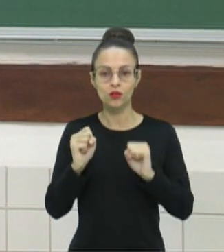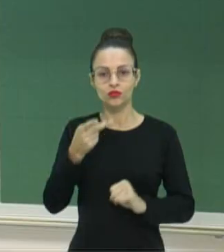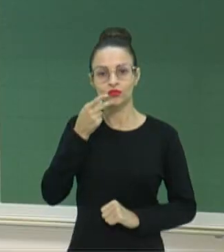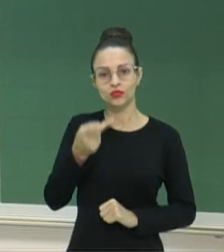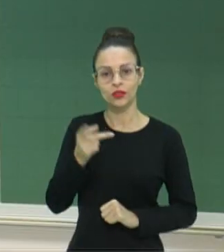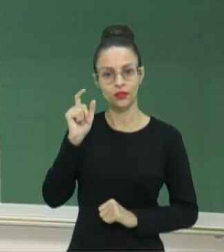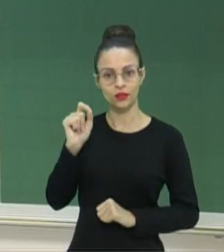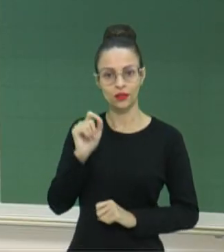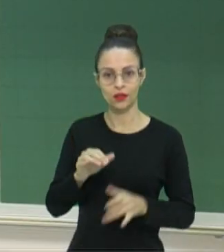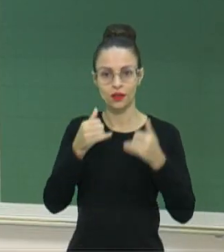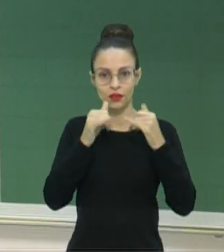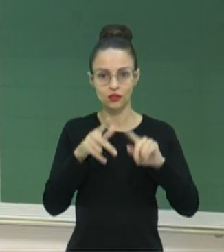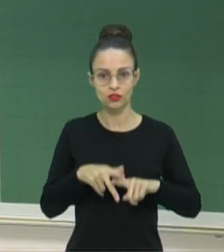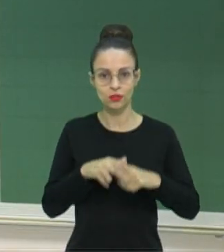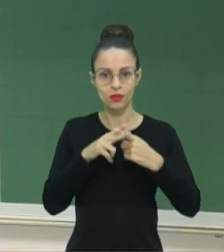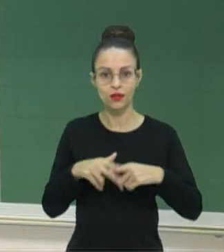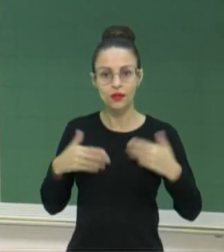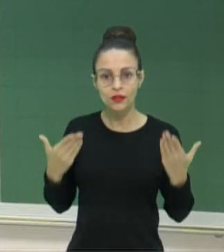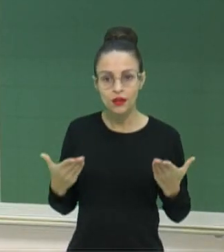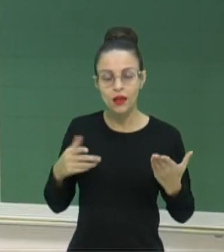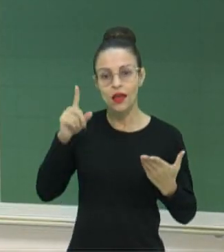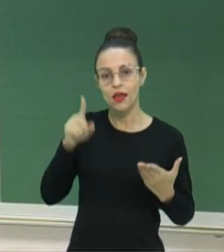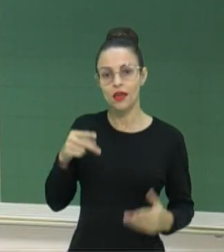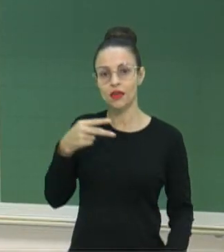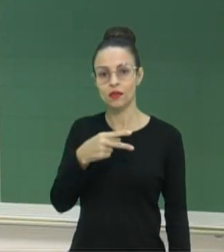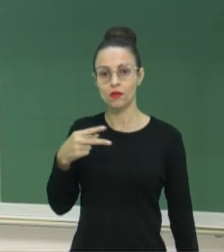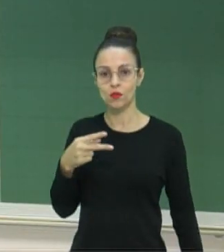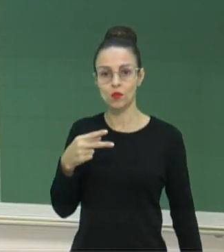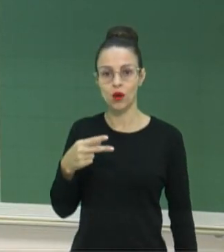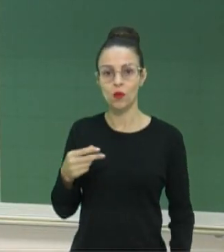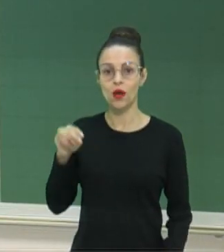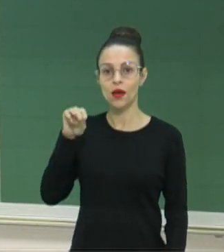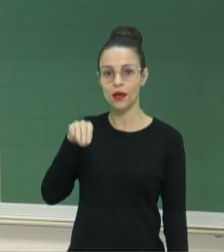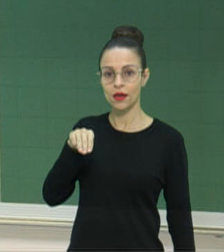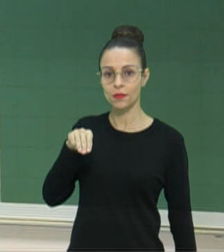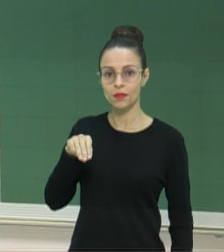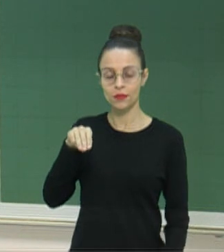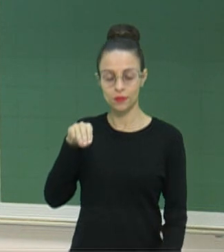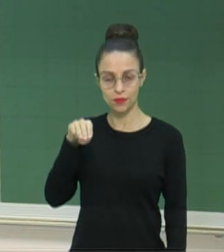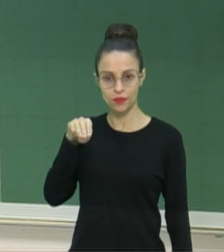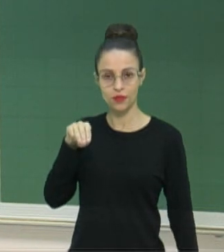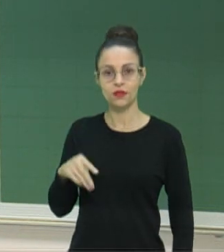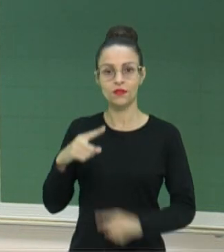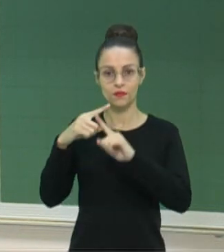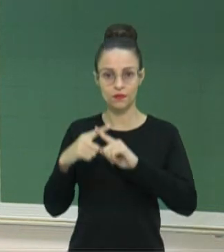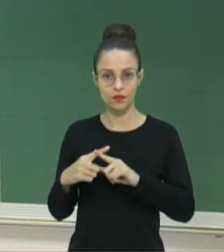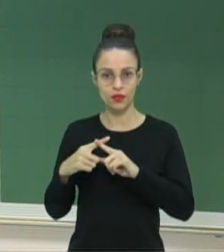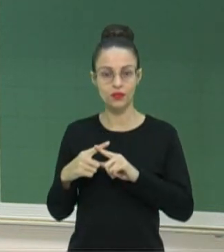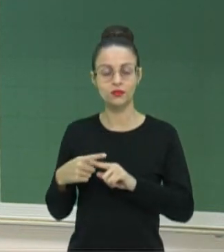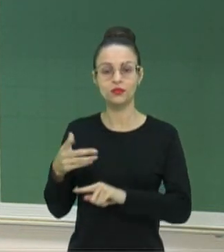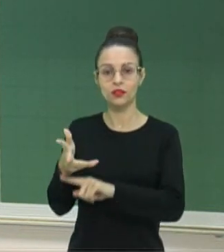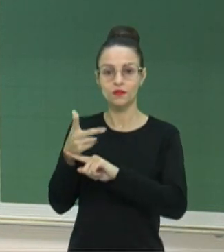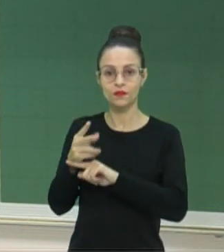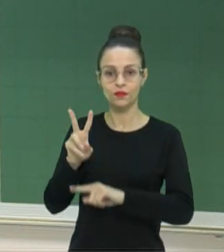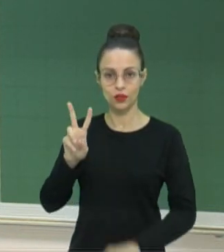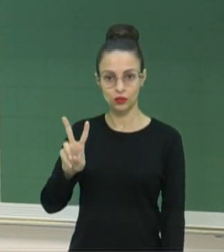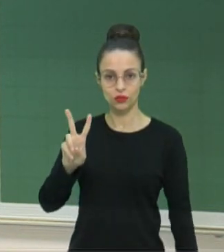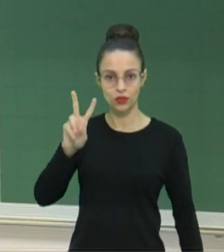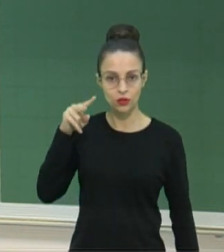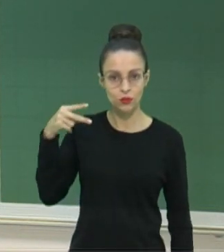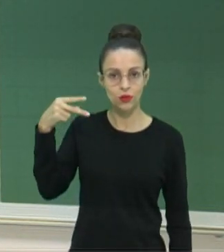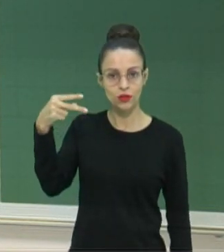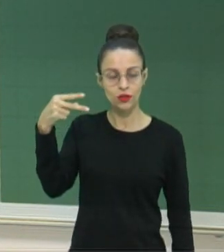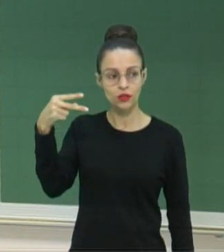que a energia mecânica, nesse caso, vai ser igual a massa, m, vezes a velocidade, v ao